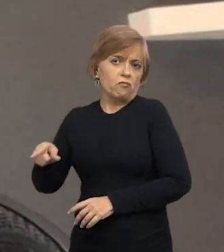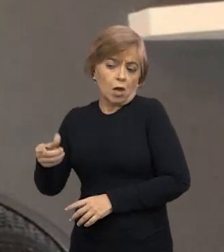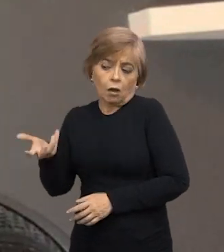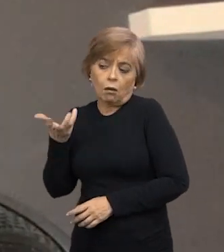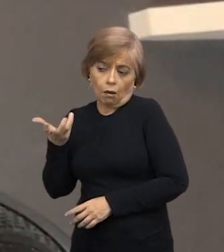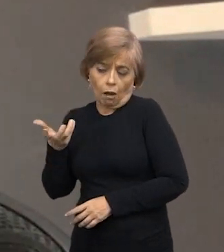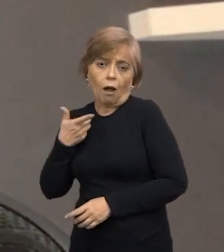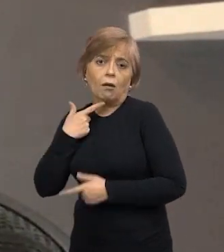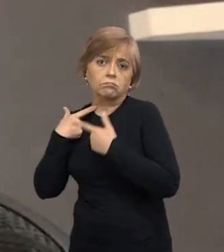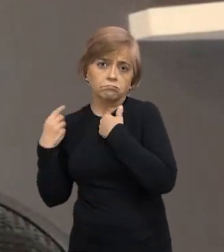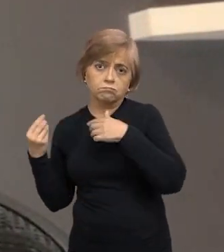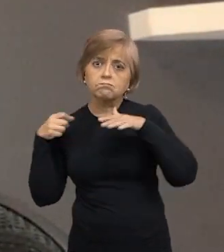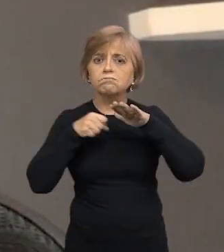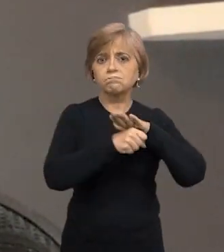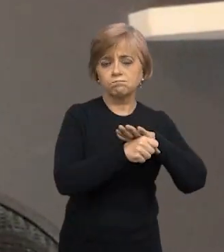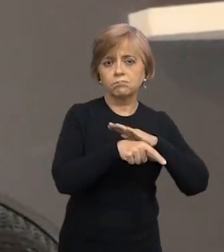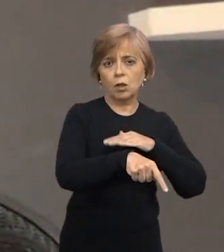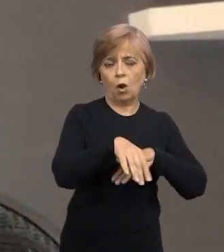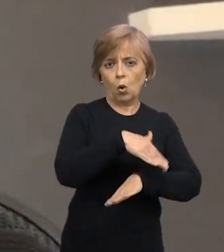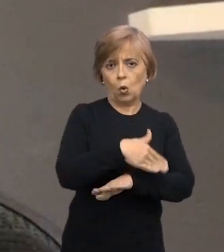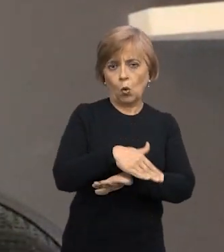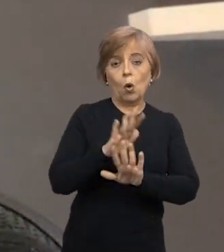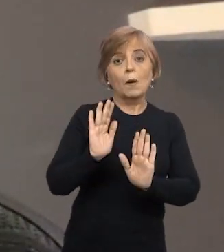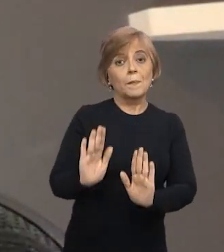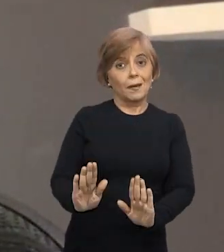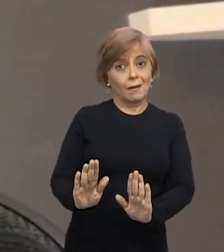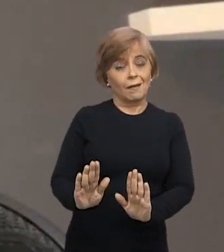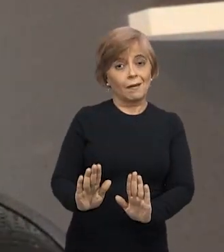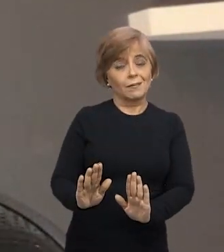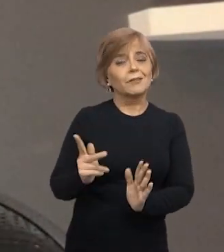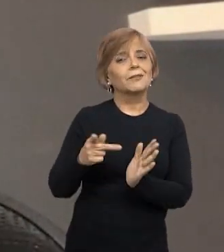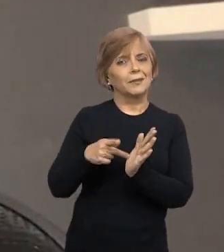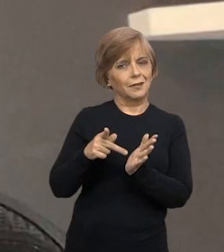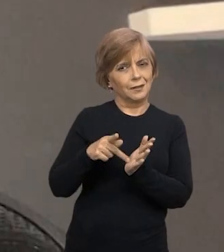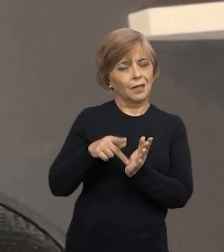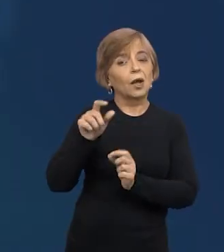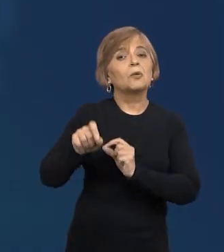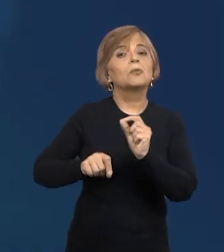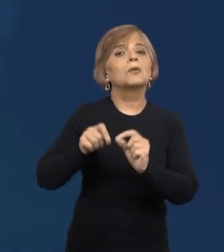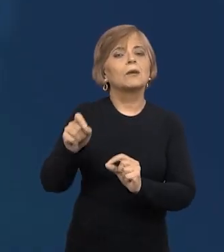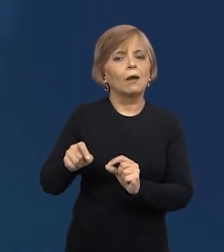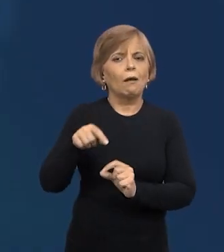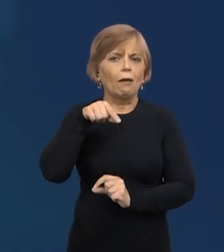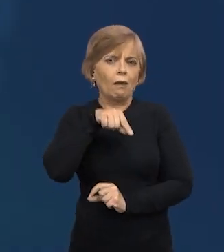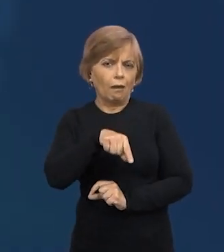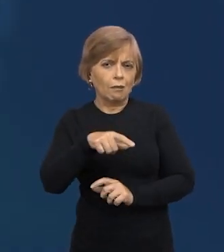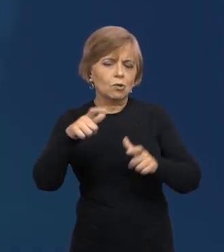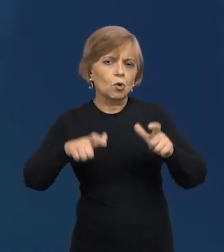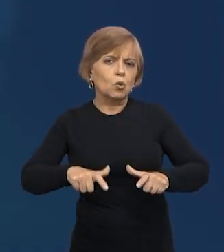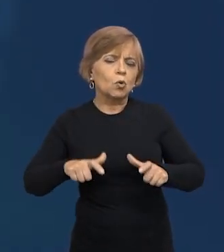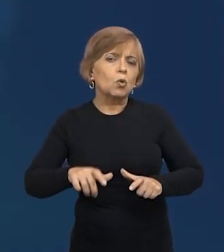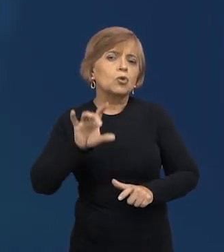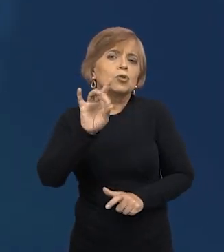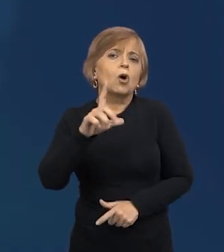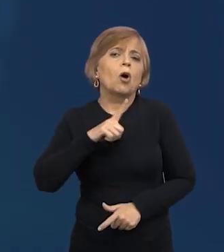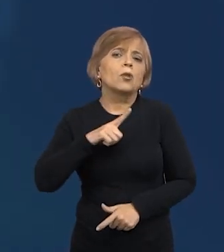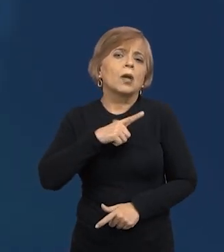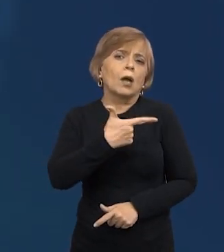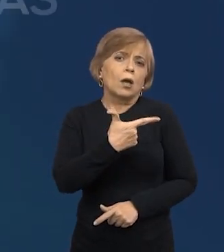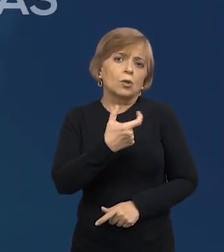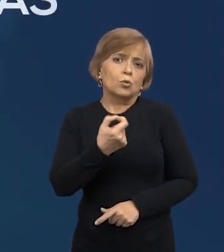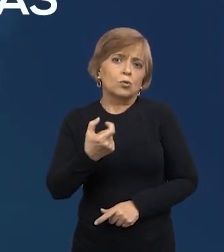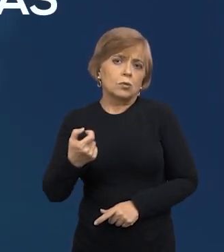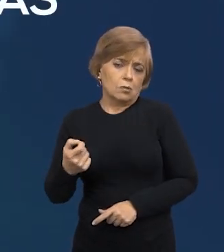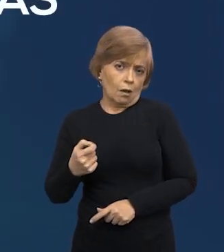ver removidas. Contudo, é fato que esse local oferta apenas 200 vagas